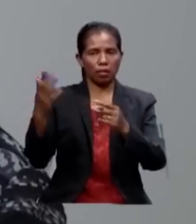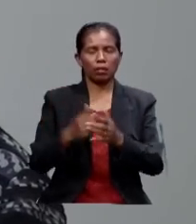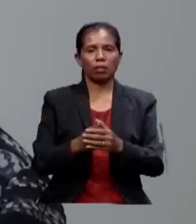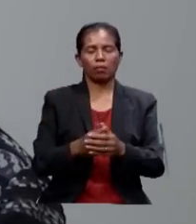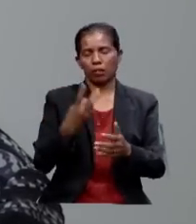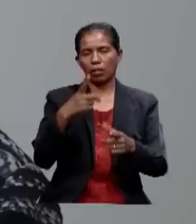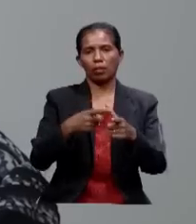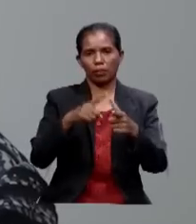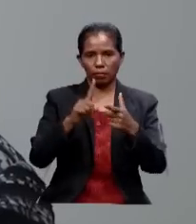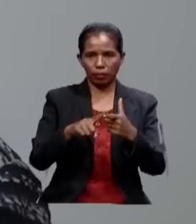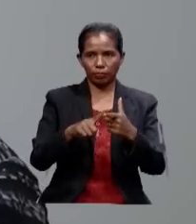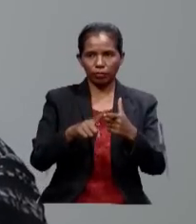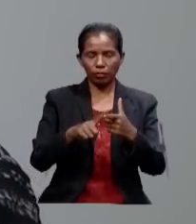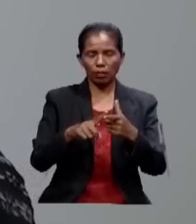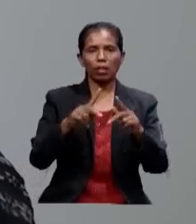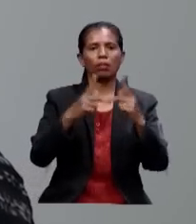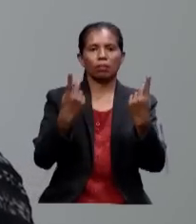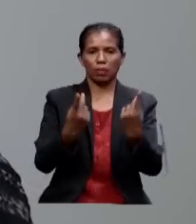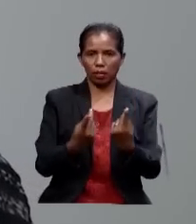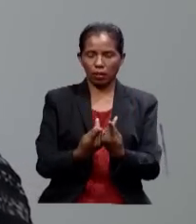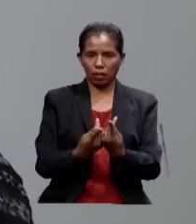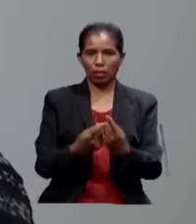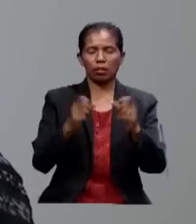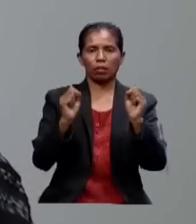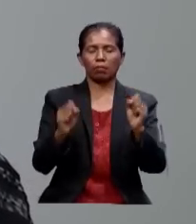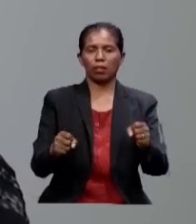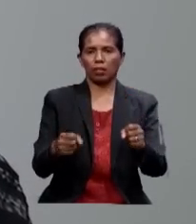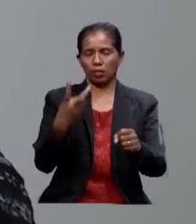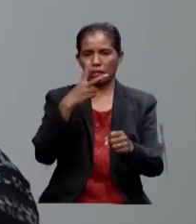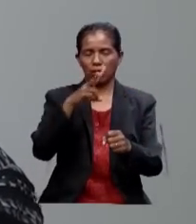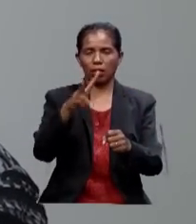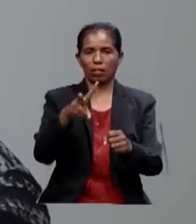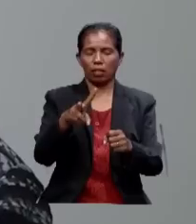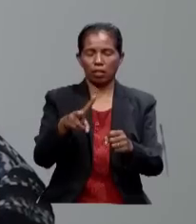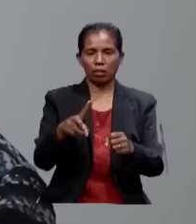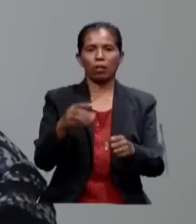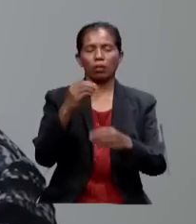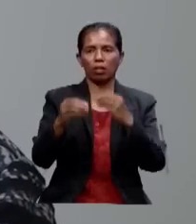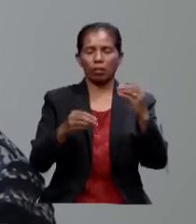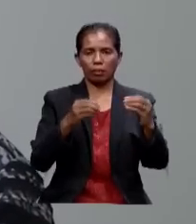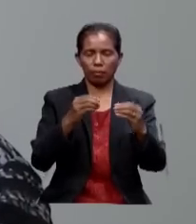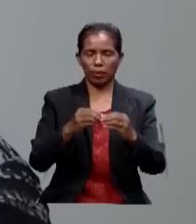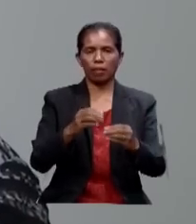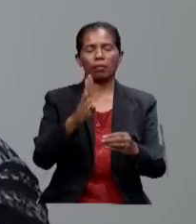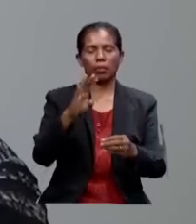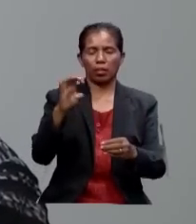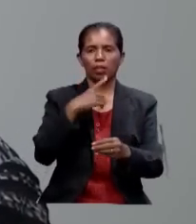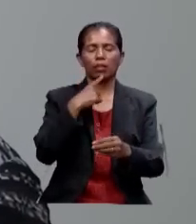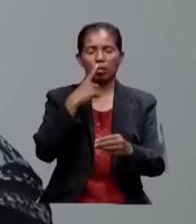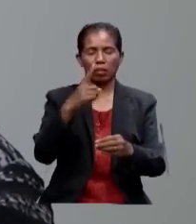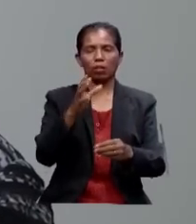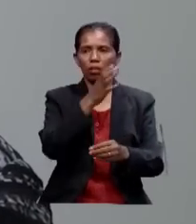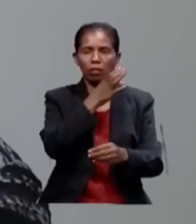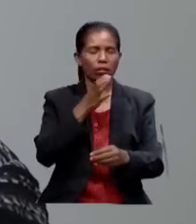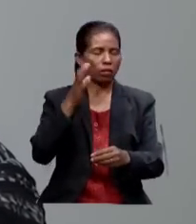tratamento depois ia companhia nebe pronto para atu vele investe ia tratamento benian depois mos ia setor agricultura